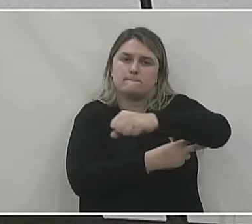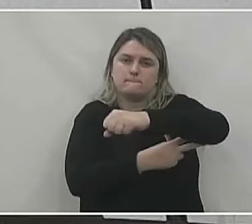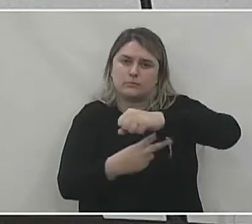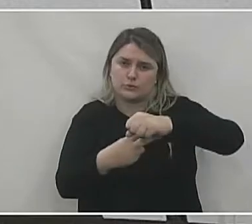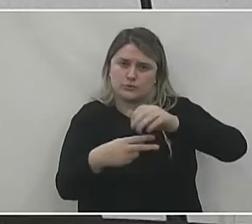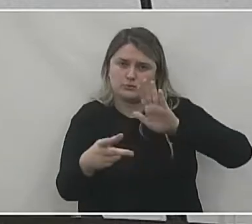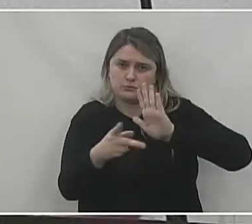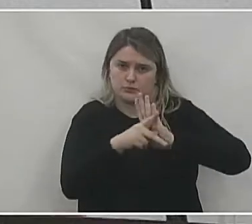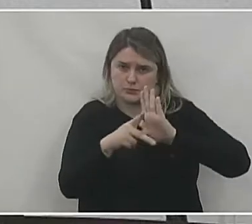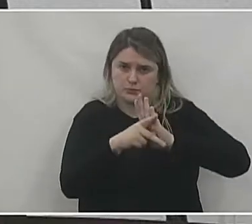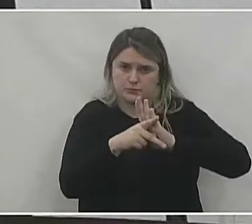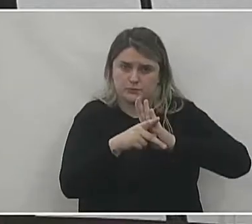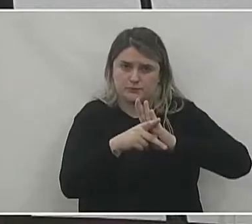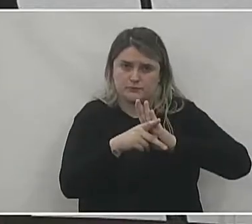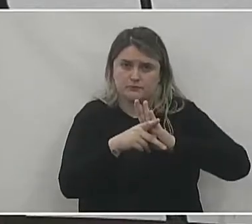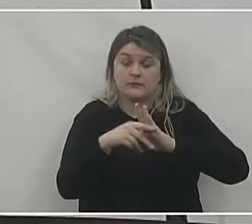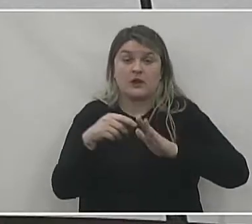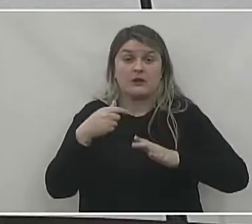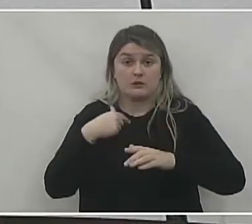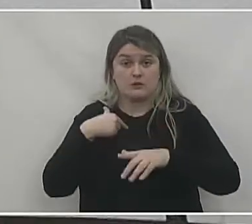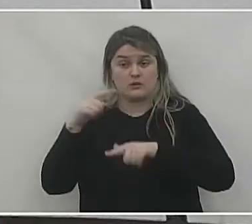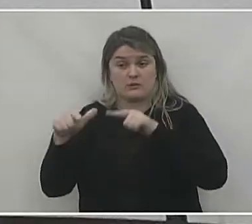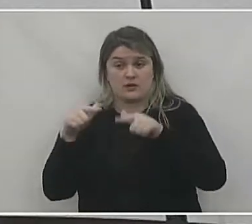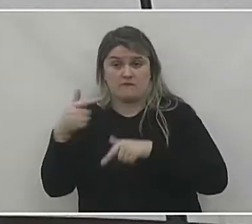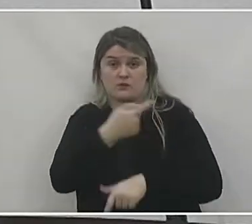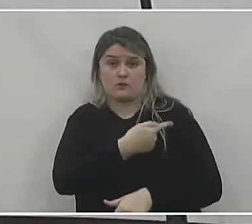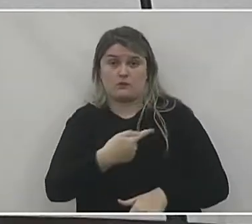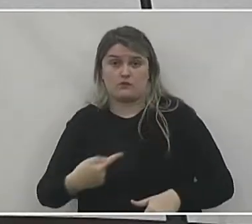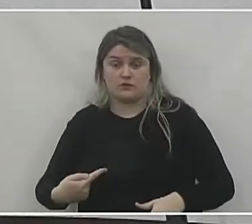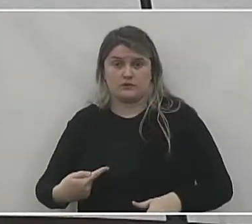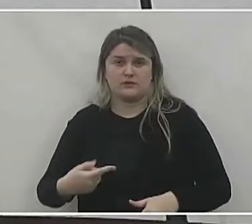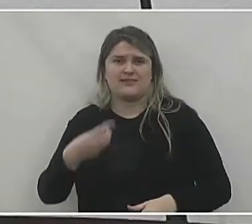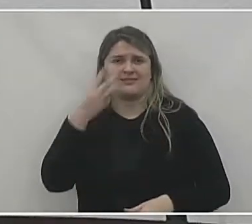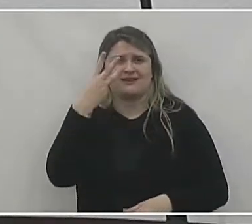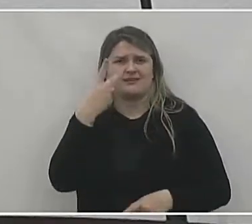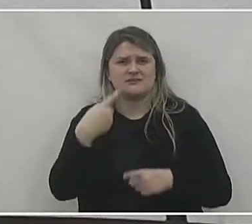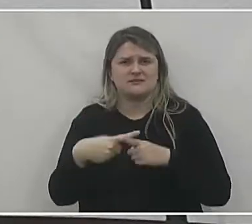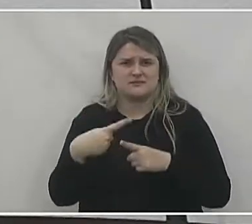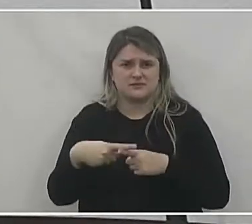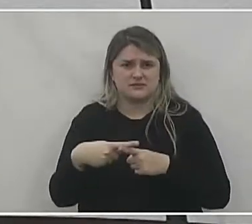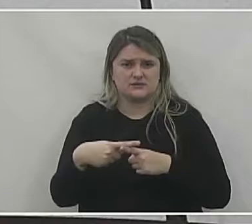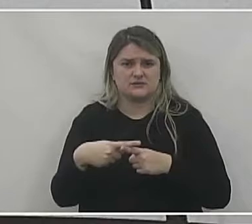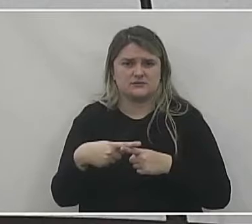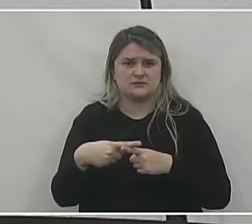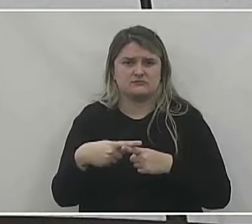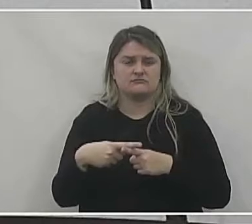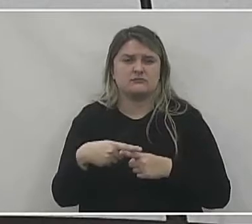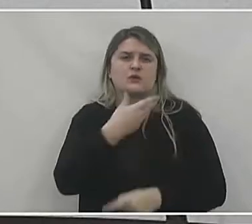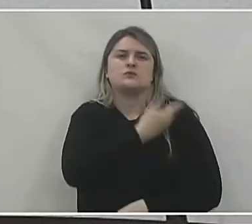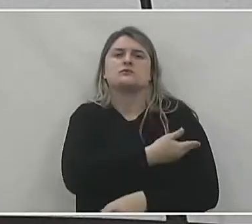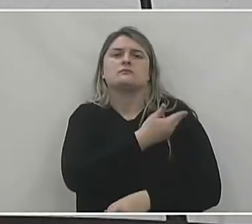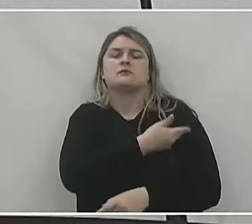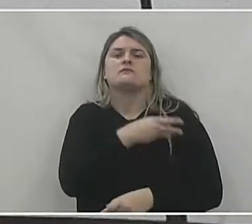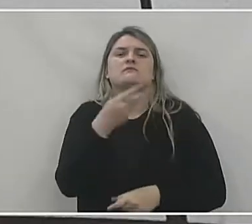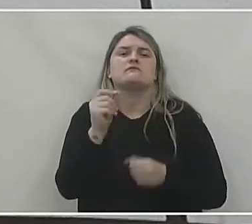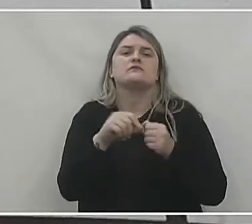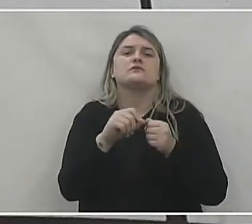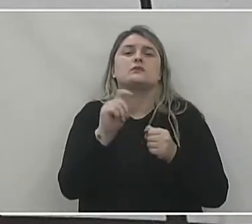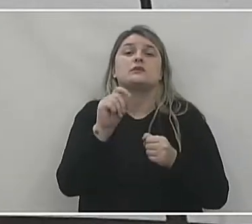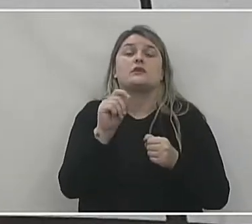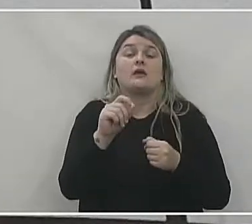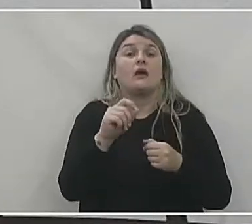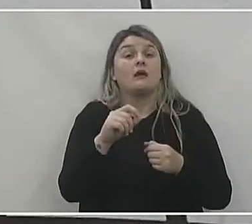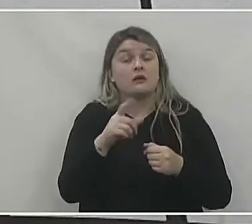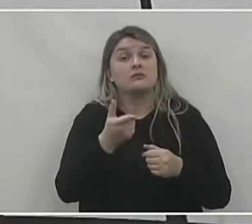ponte? A ponte, eu estava no governo, por 3 vezes, nós tínhamos um costume no governo seguinte, tem recursos